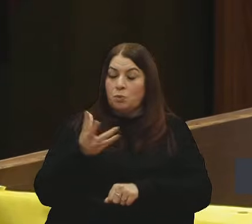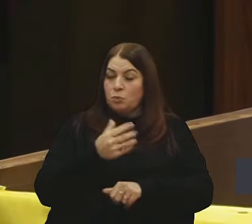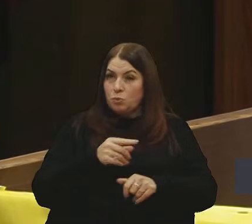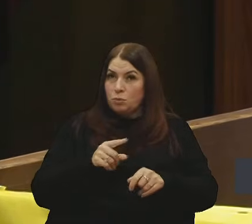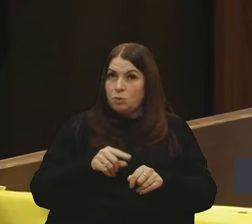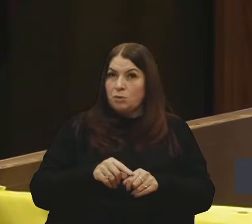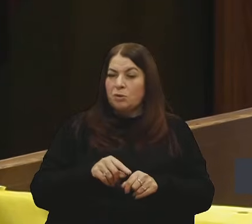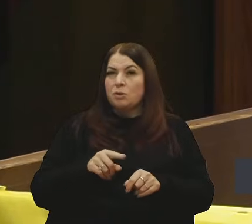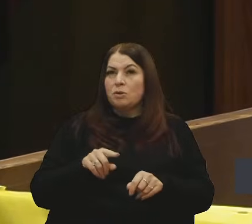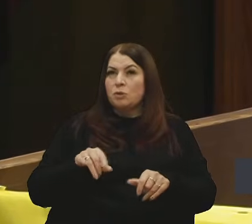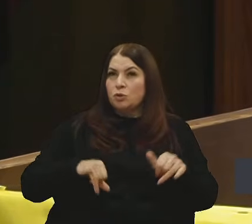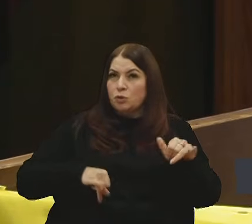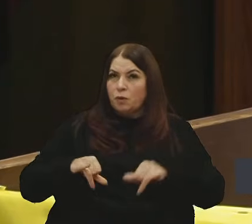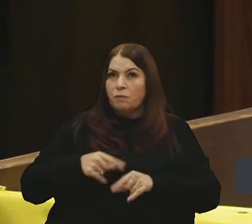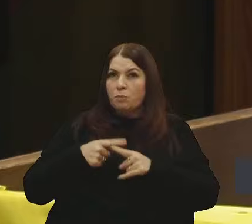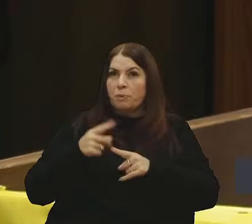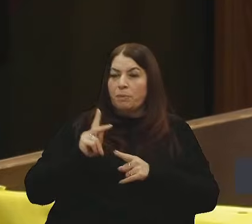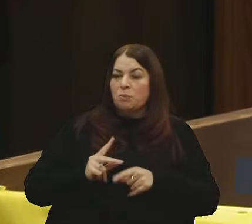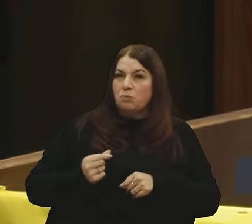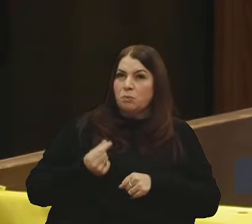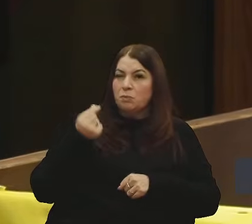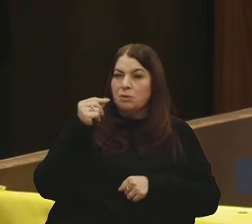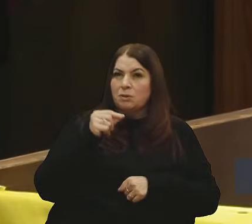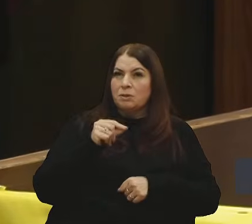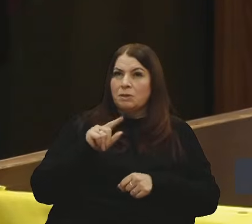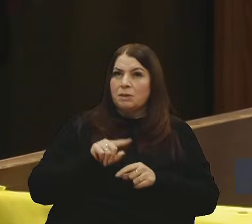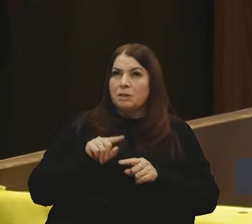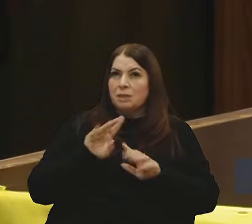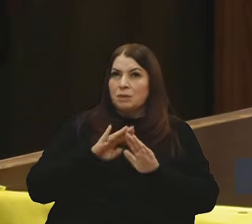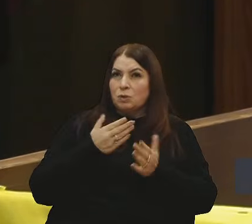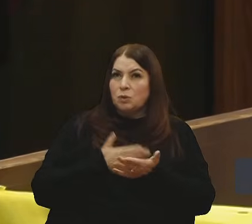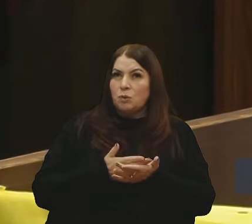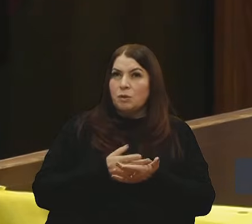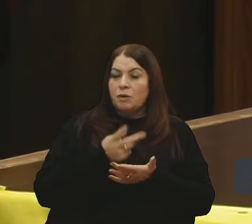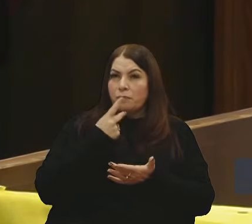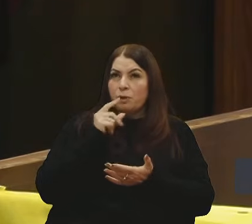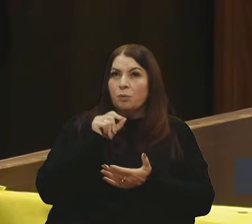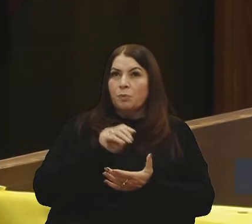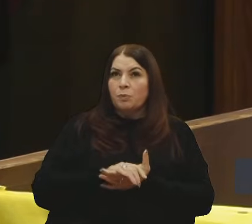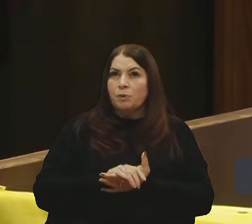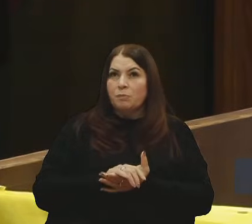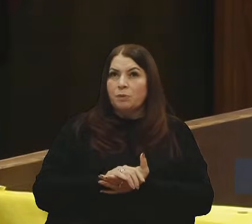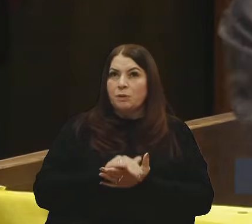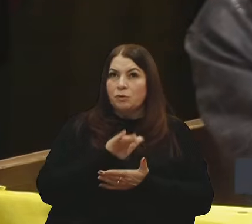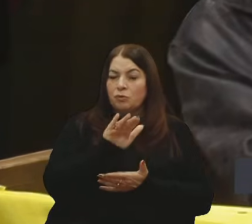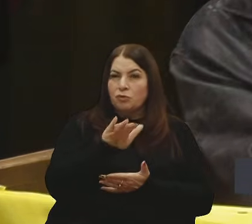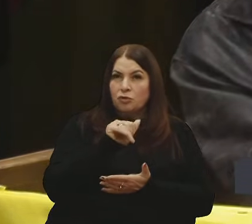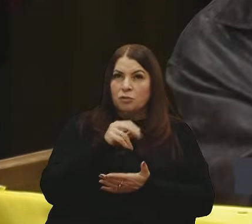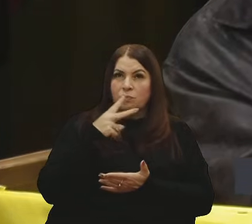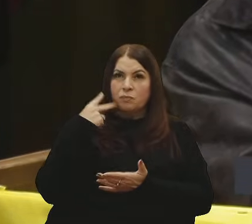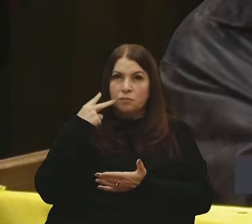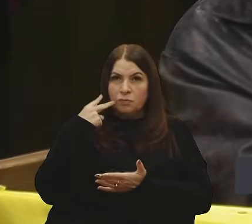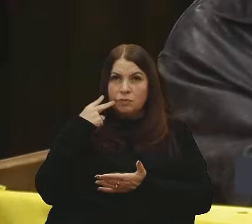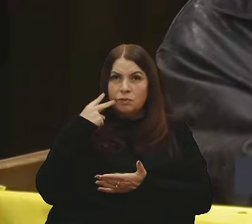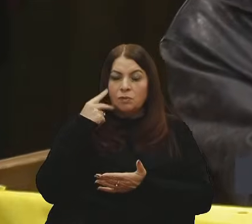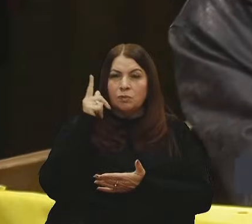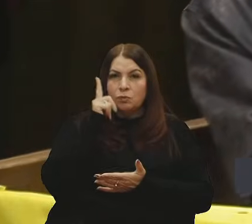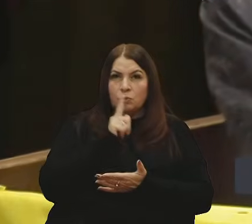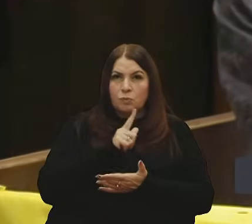de burgueses, principalmente privatizações de escola. E eu digo que o quê? Convocando também vereadores,